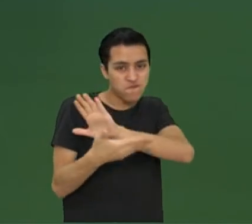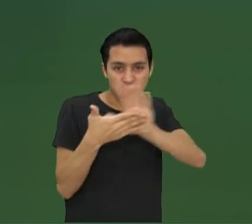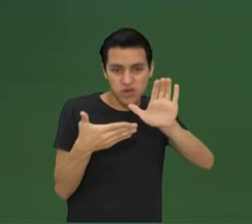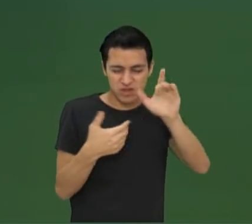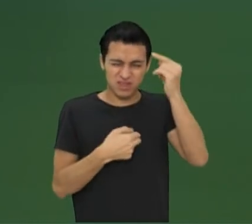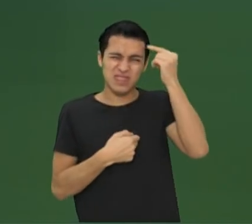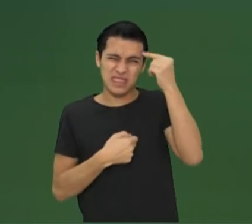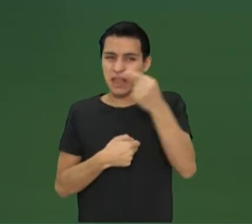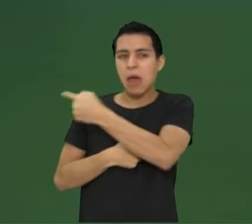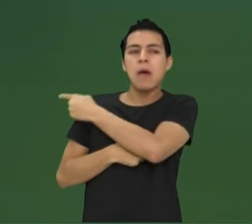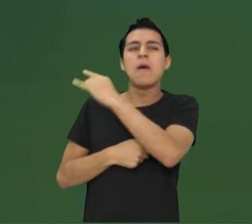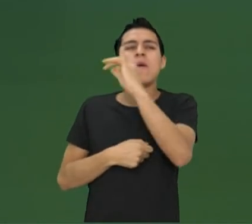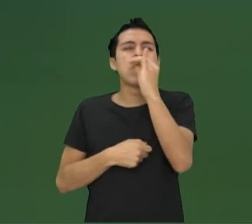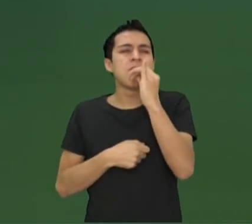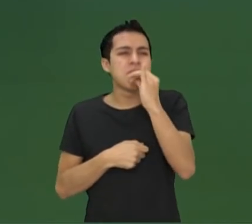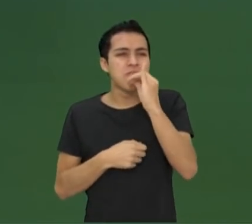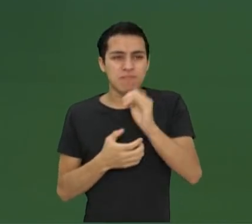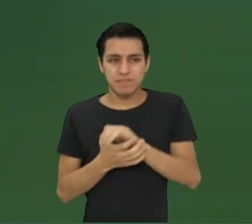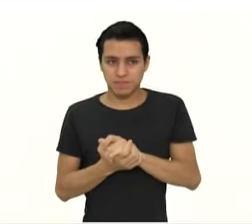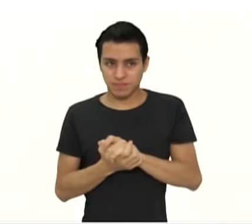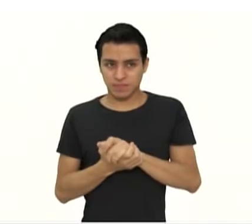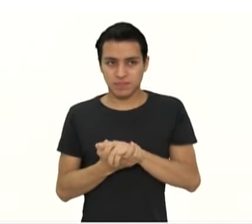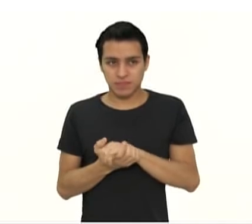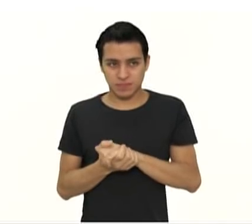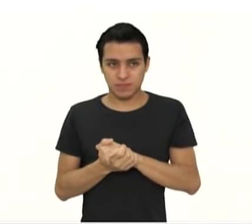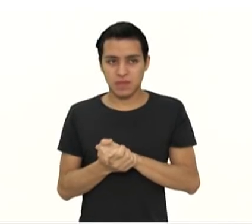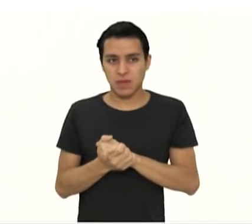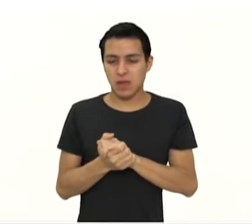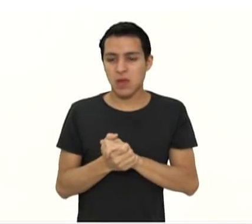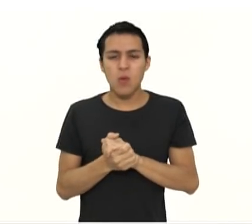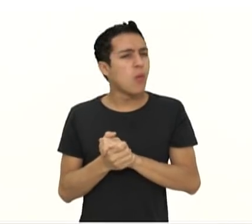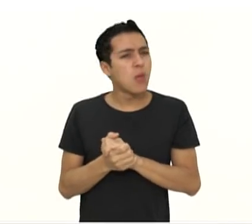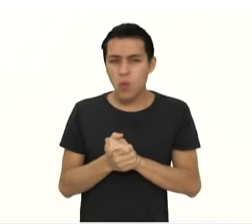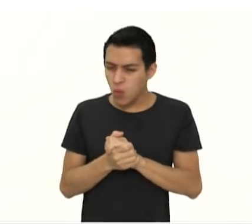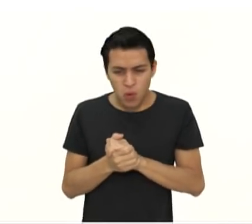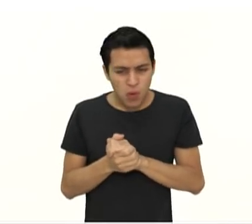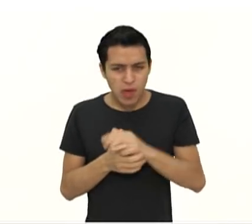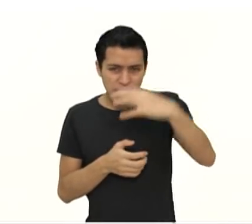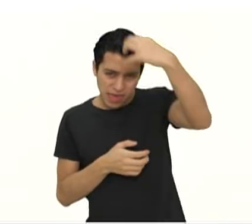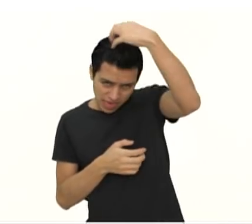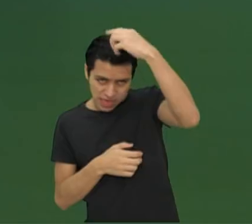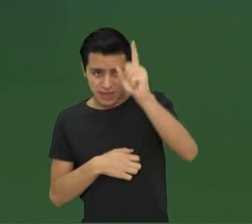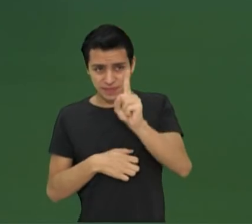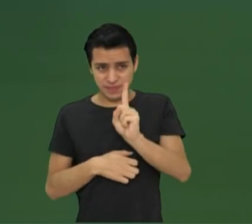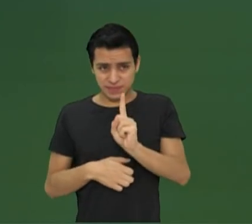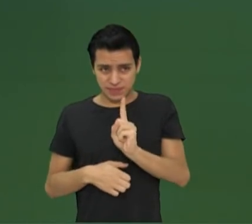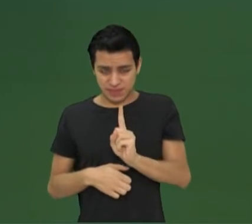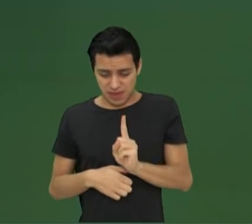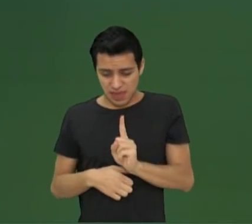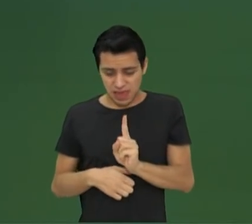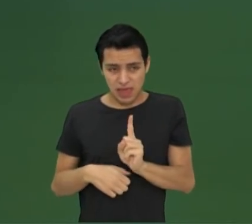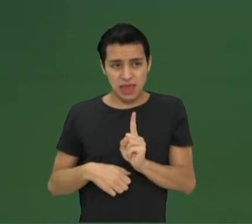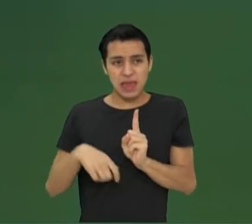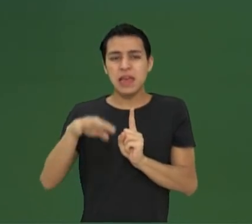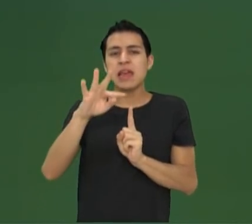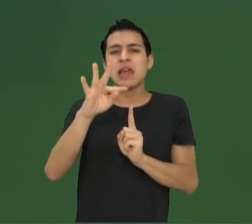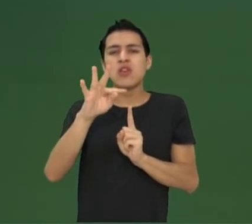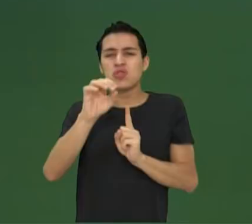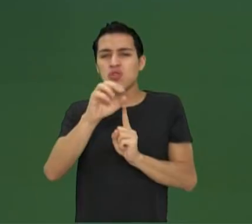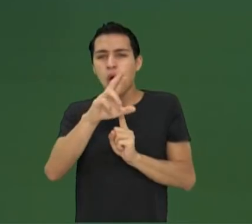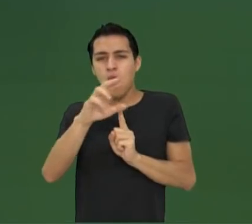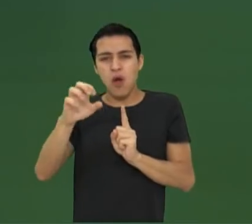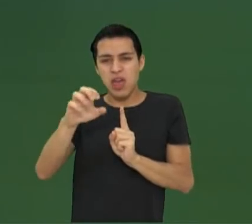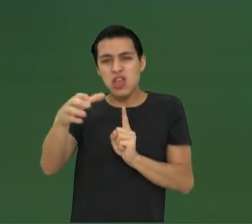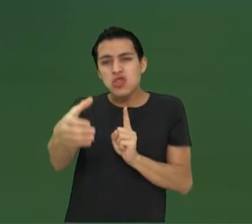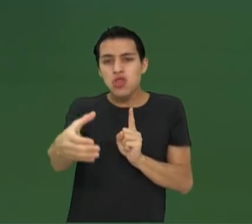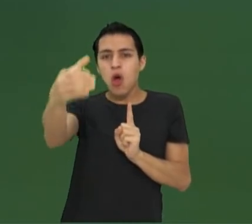posição. Então aqui tem um exemplo do xeque. Ó. O rei, a torre branca está dando